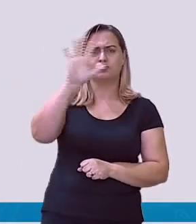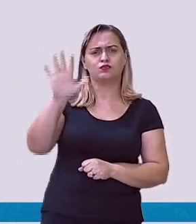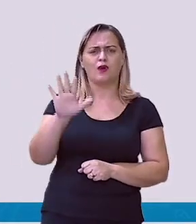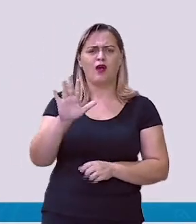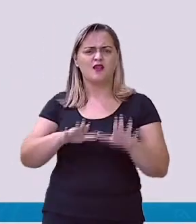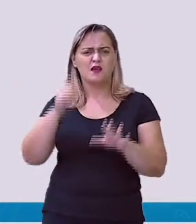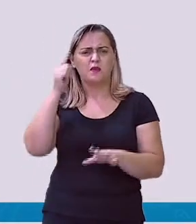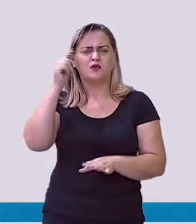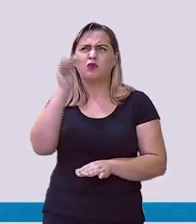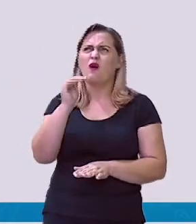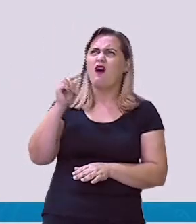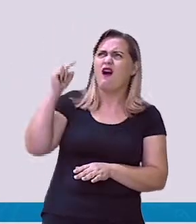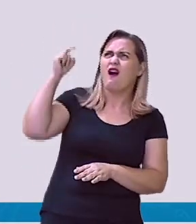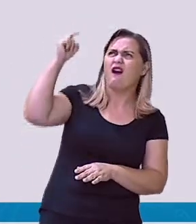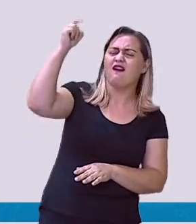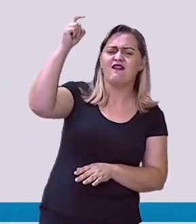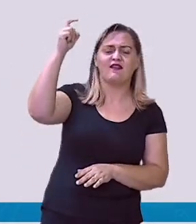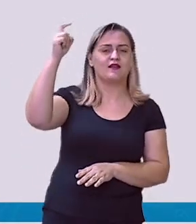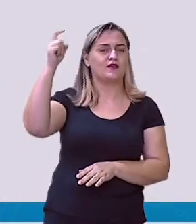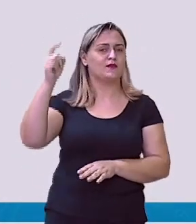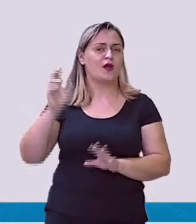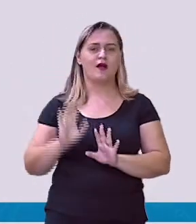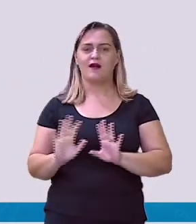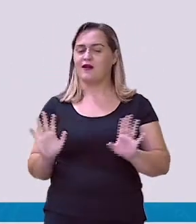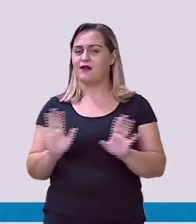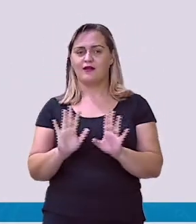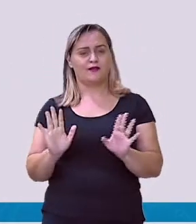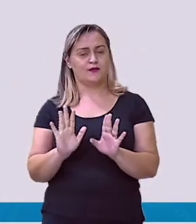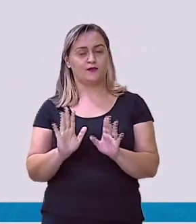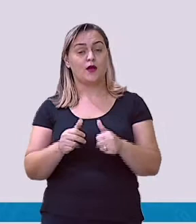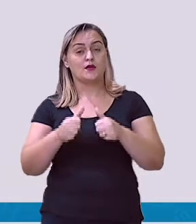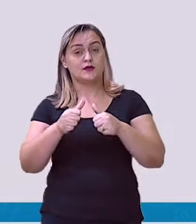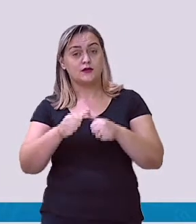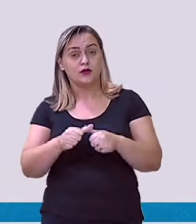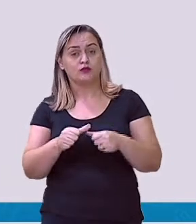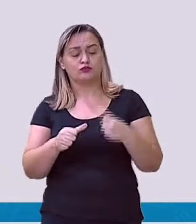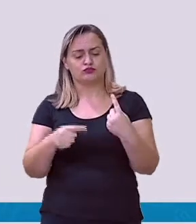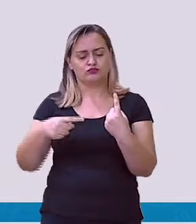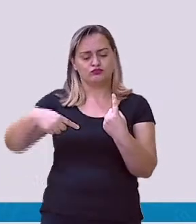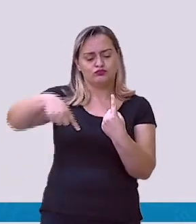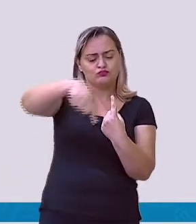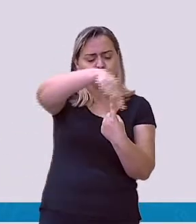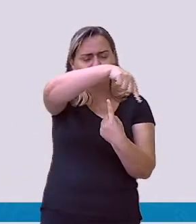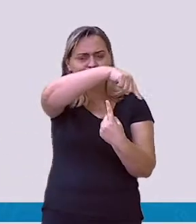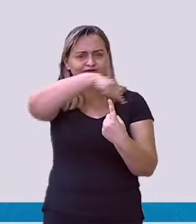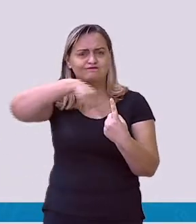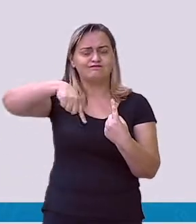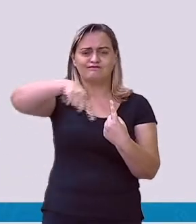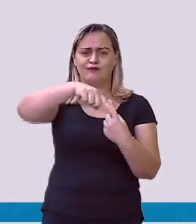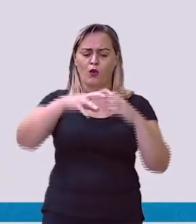cima. Não. Ela envolve todo o planeta.